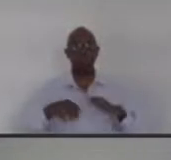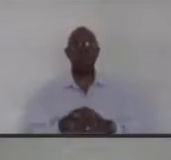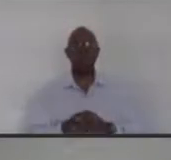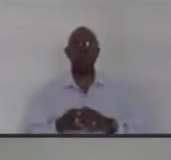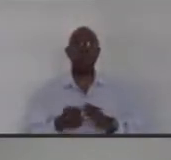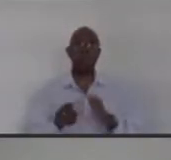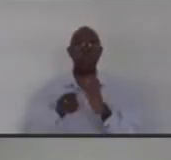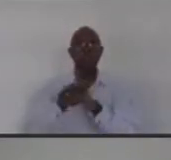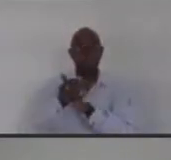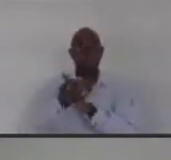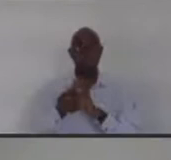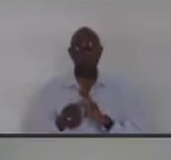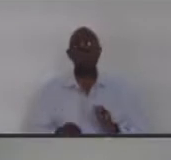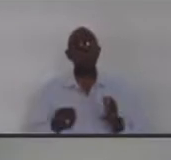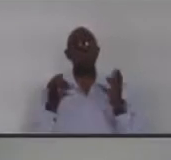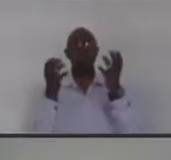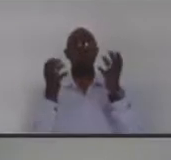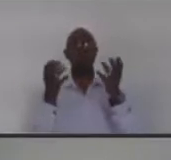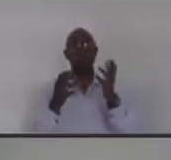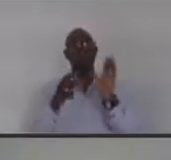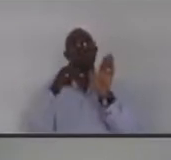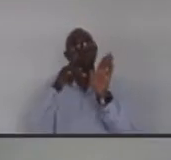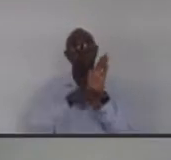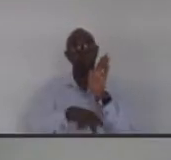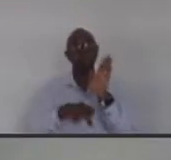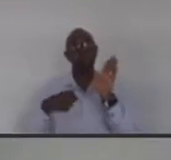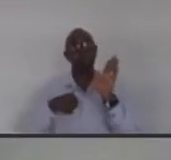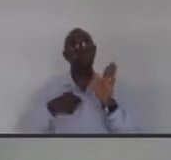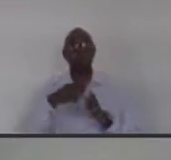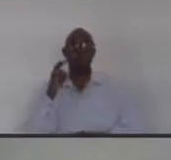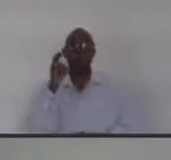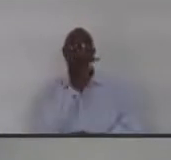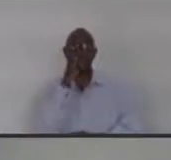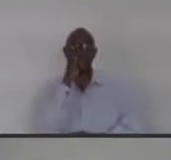que queira colocar algum projeto de lei em regime de urgência.